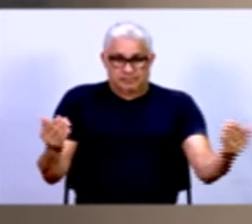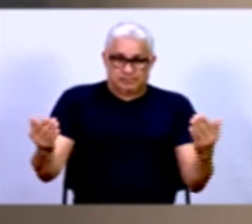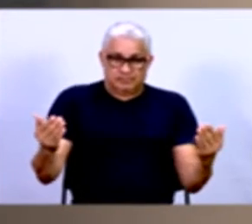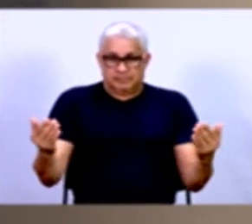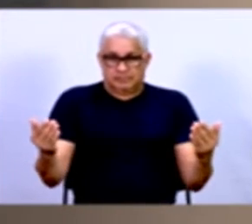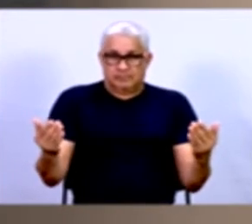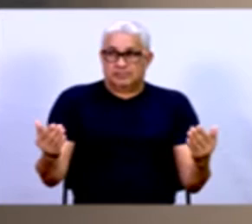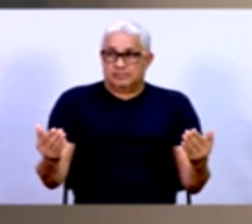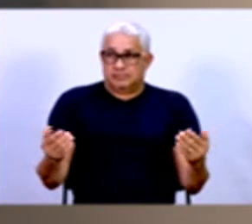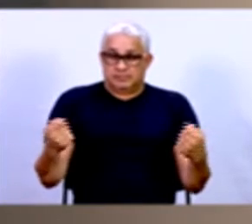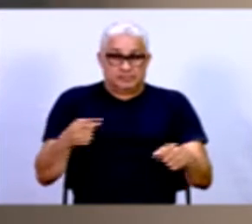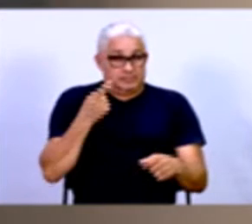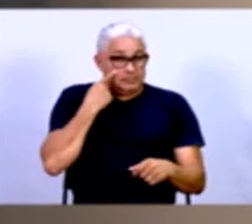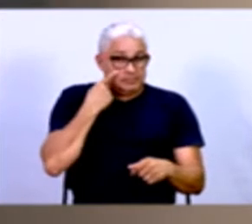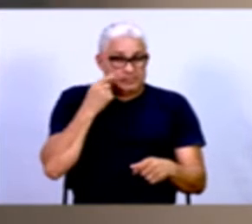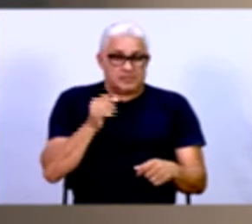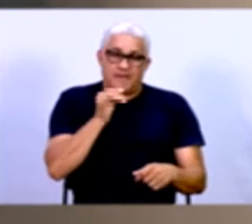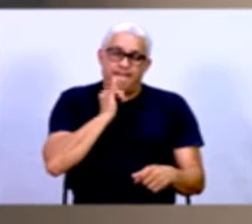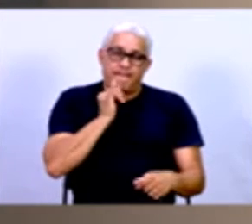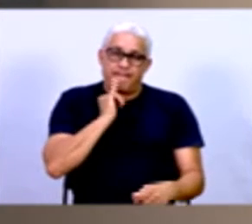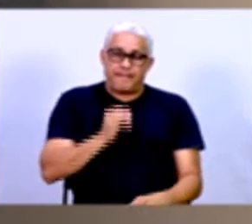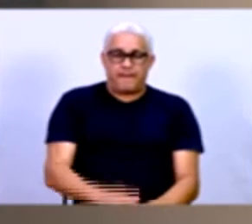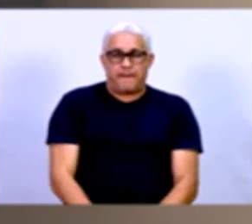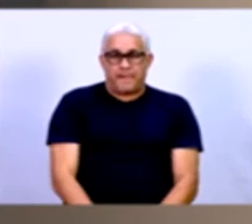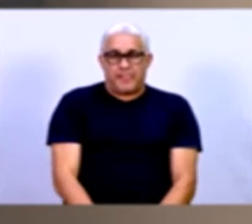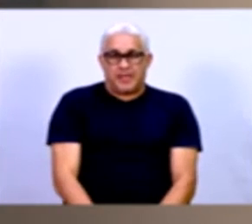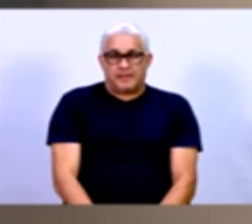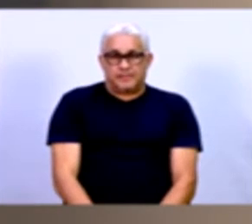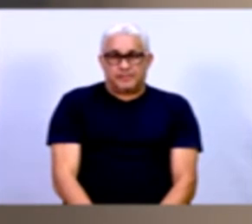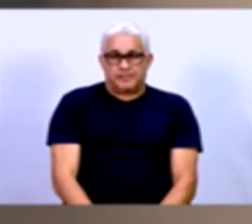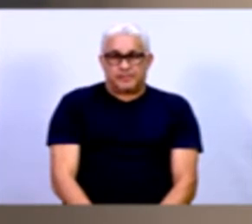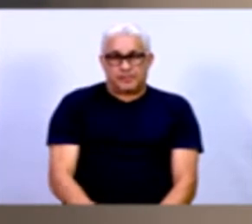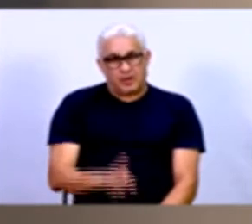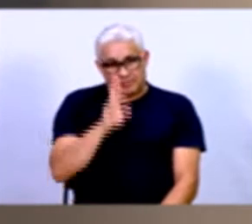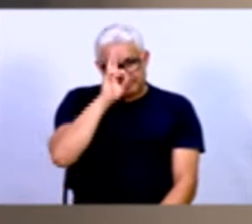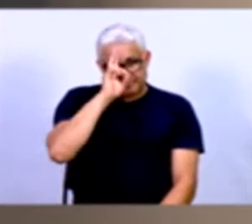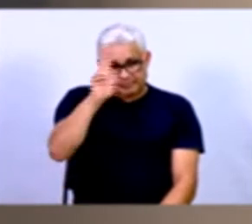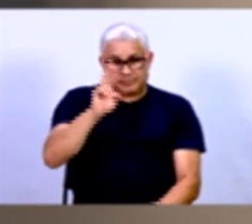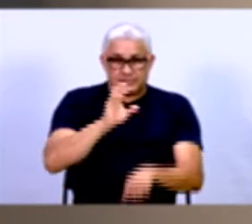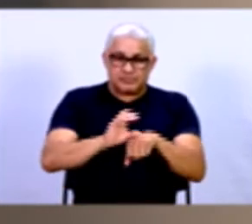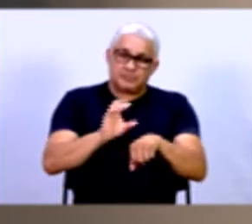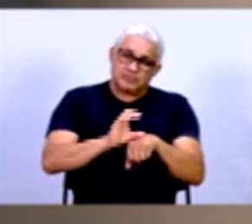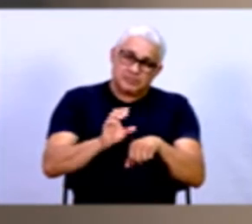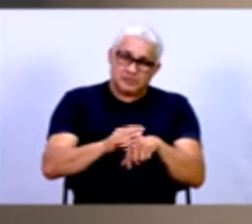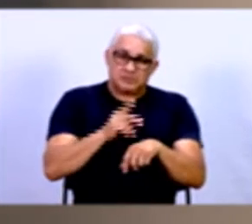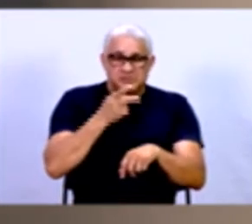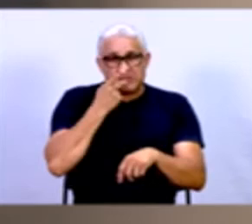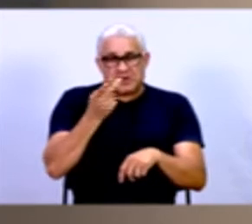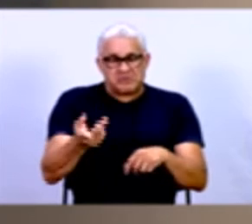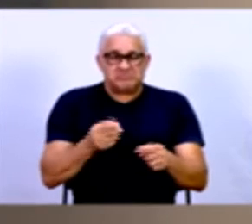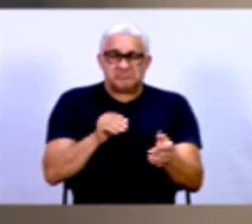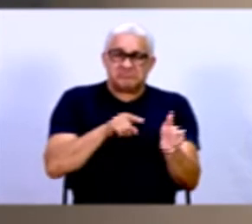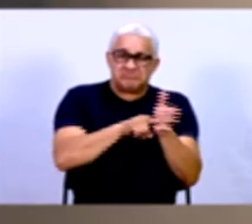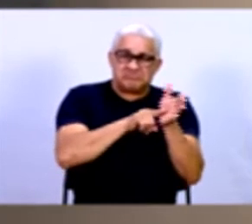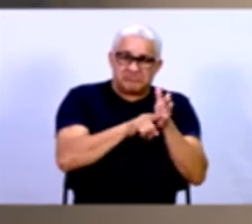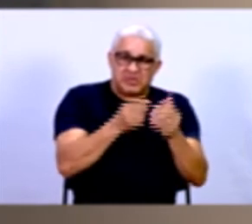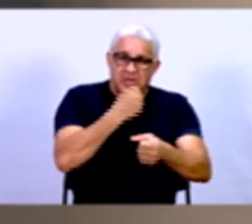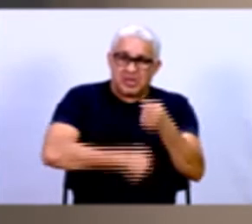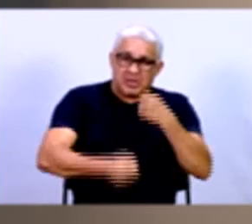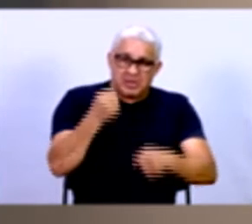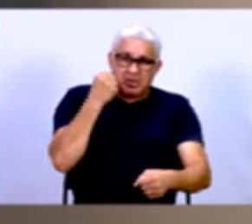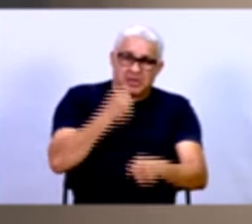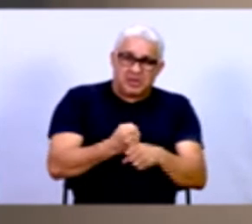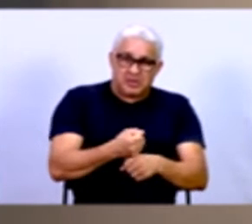gente vê, por exemplo, a diretora, por exemplo, do curso fala assim, mas foi feita uma pesquisa dessa ano passado, quer ver